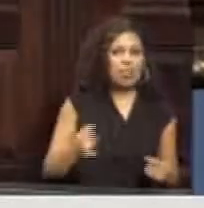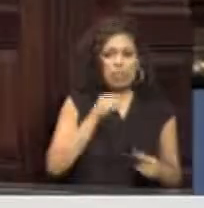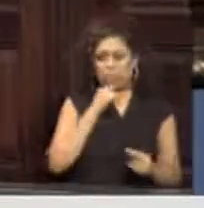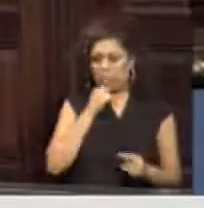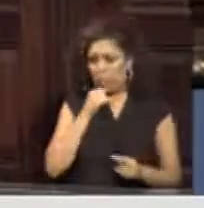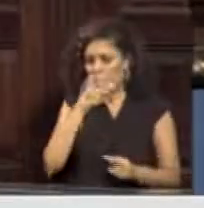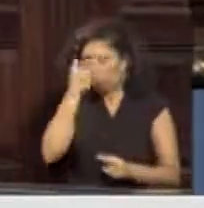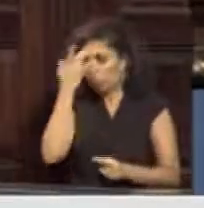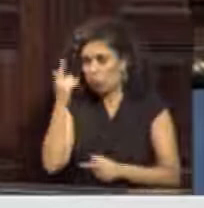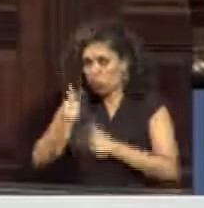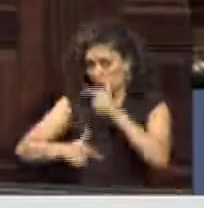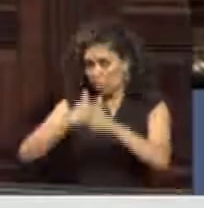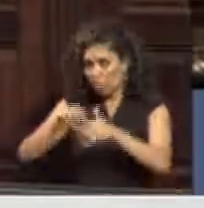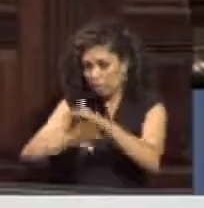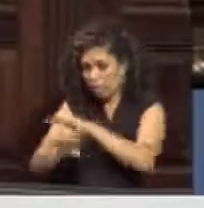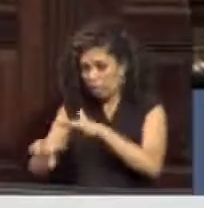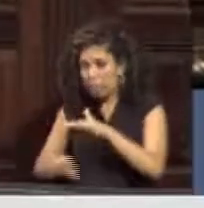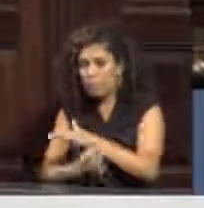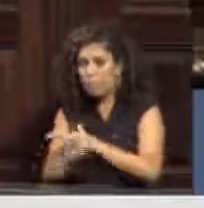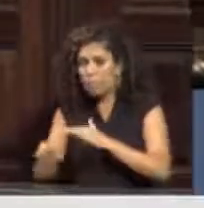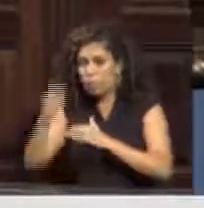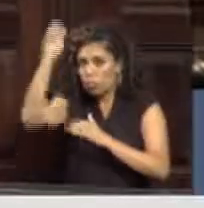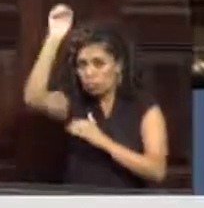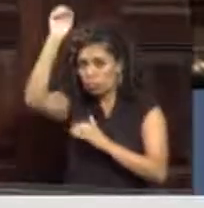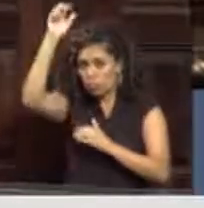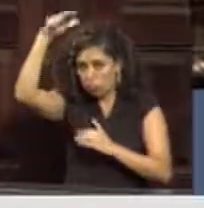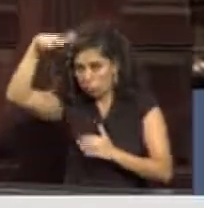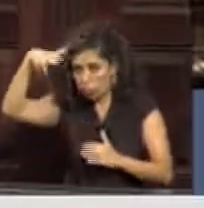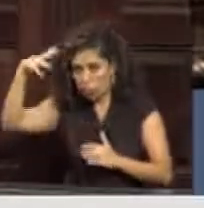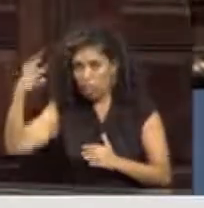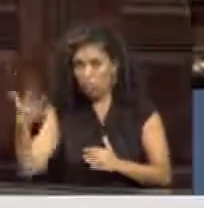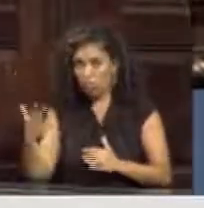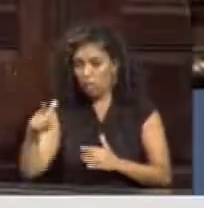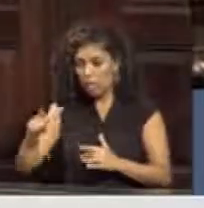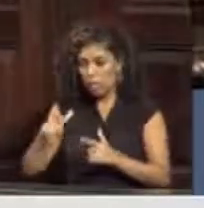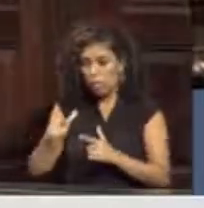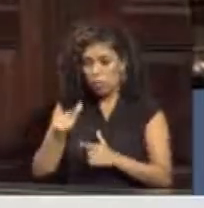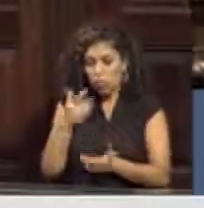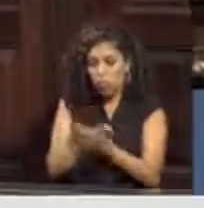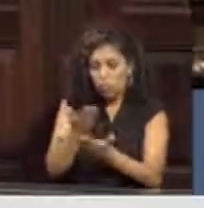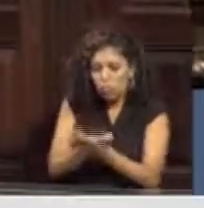chinês. Então é importante que nós coloquemos aqui